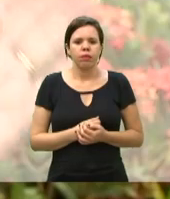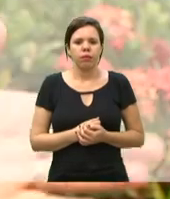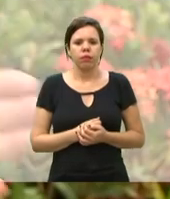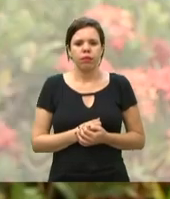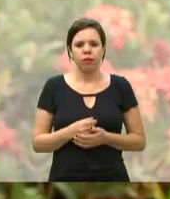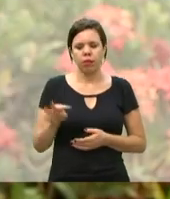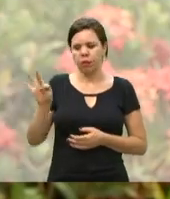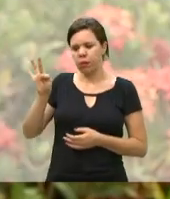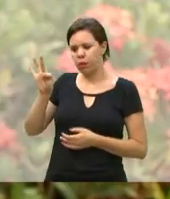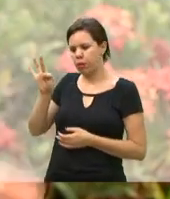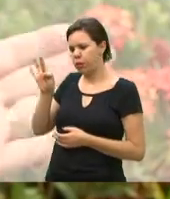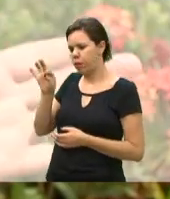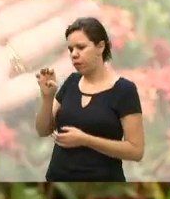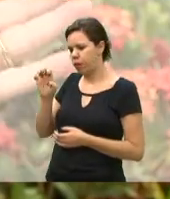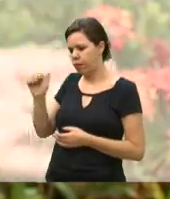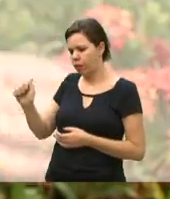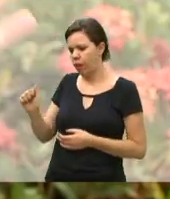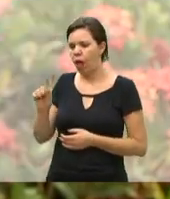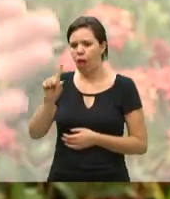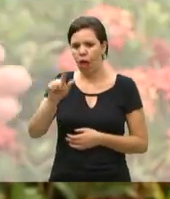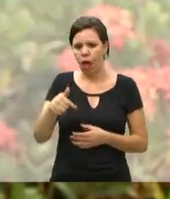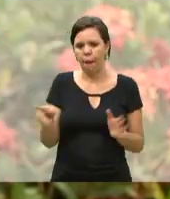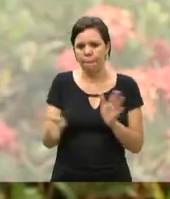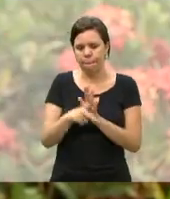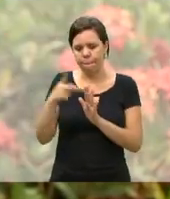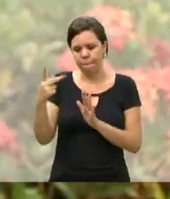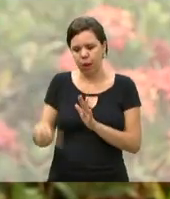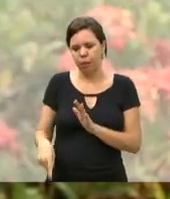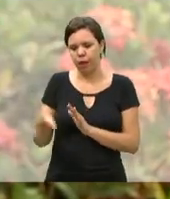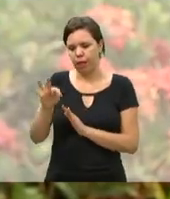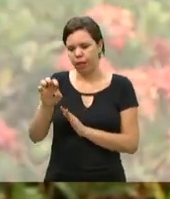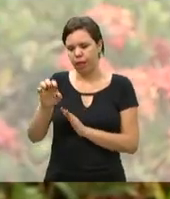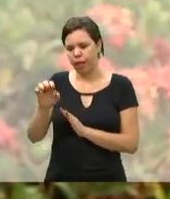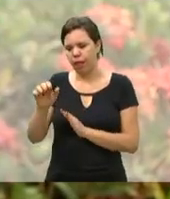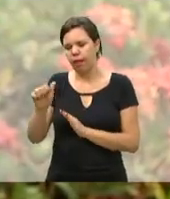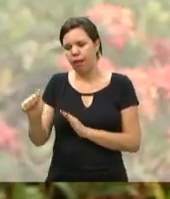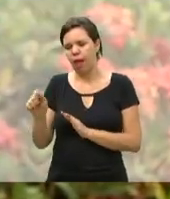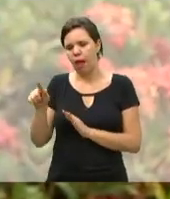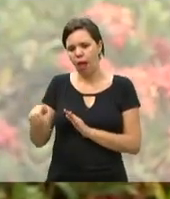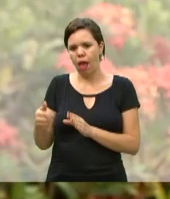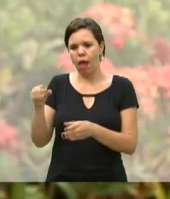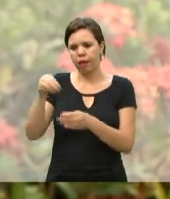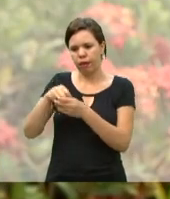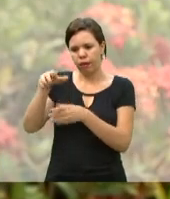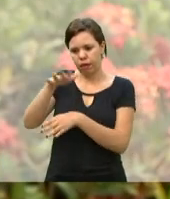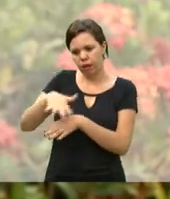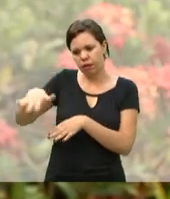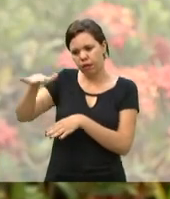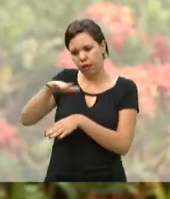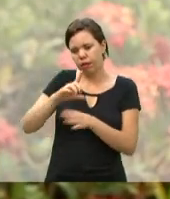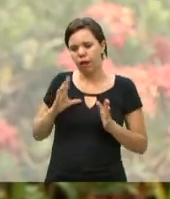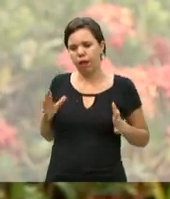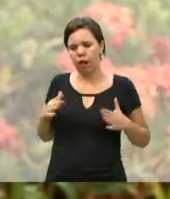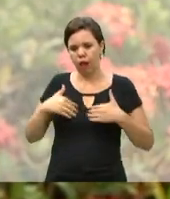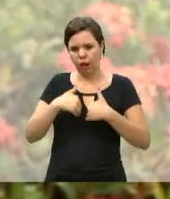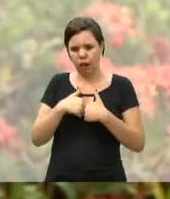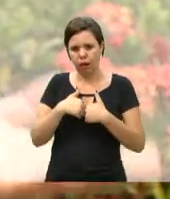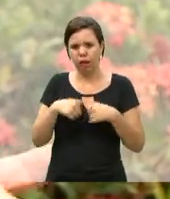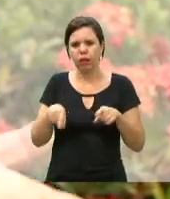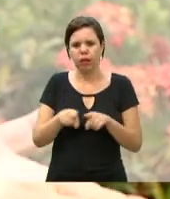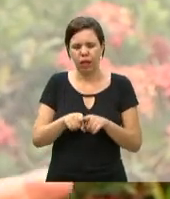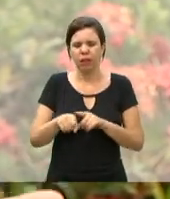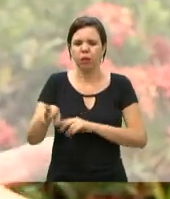TEA, né? Eu vou me referir a TEA, que é o transtorno do espectro do autismo, nós também temos as comorbidades.